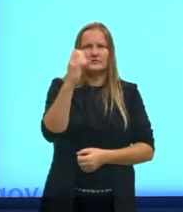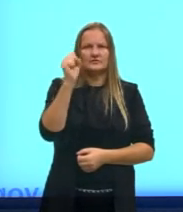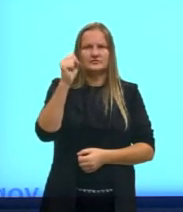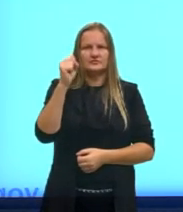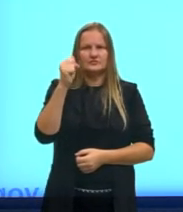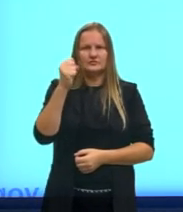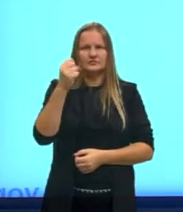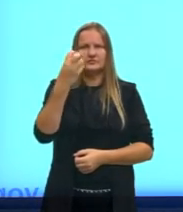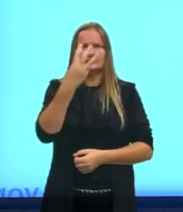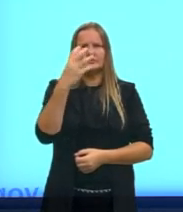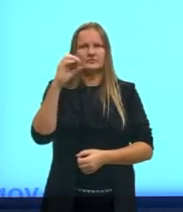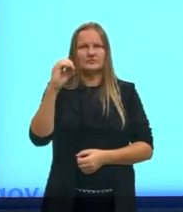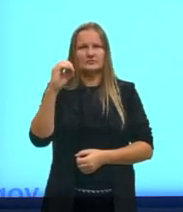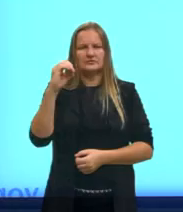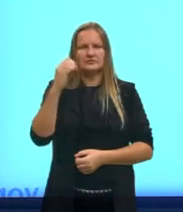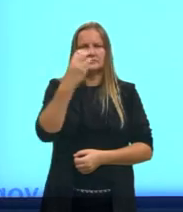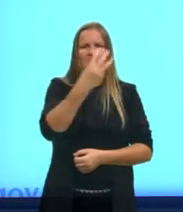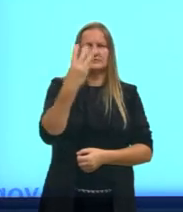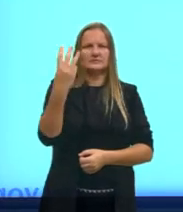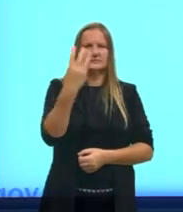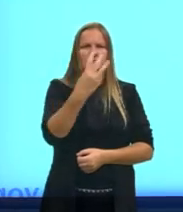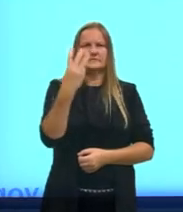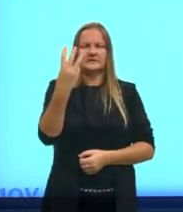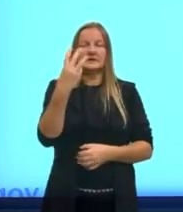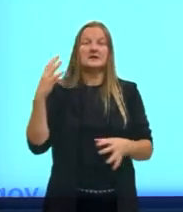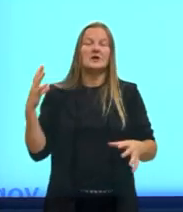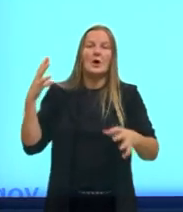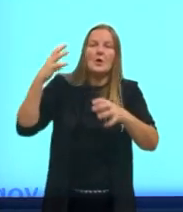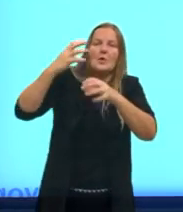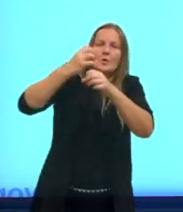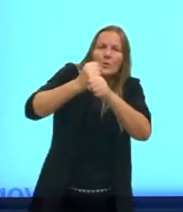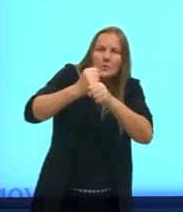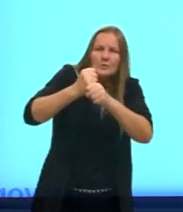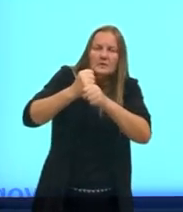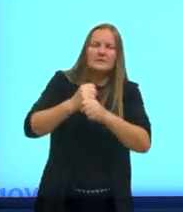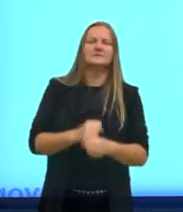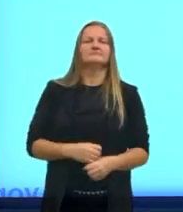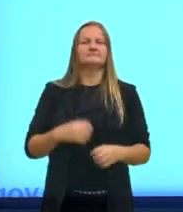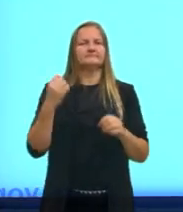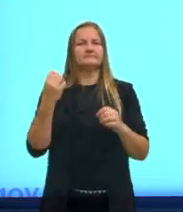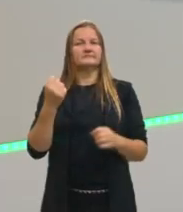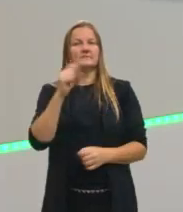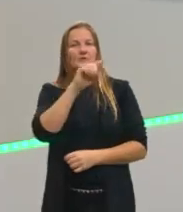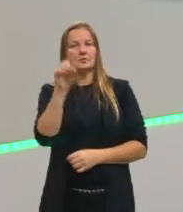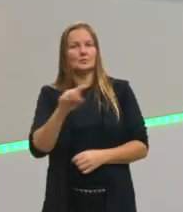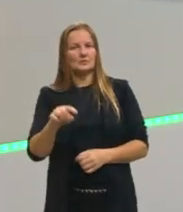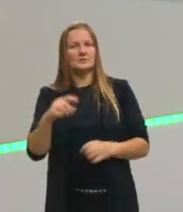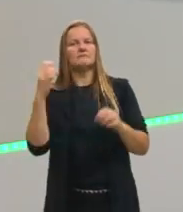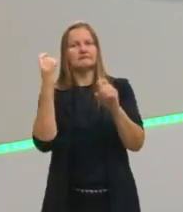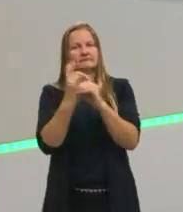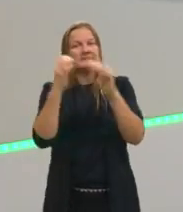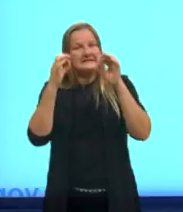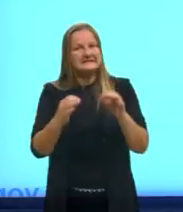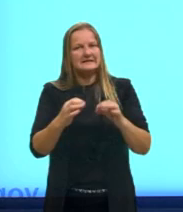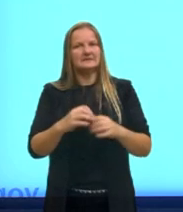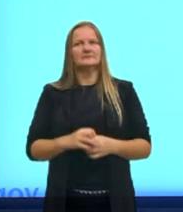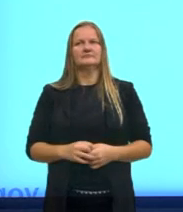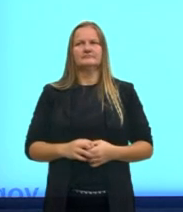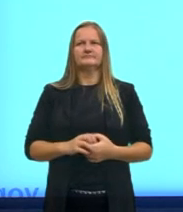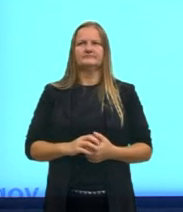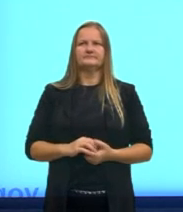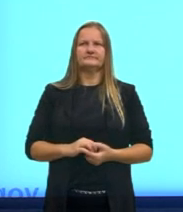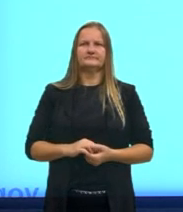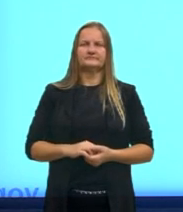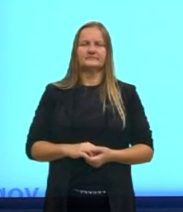1828 3033 Então realmente é o elemento de número atômico 33 que está localizado na